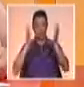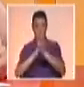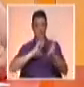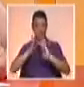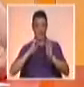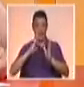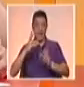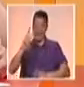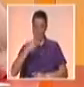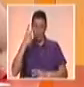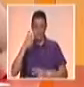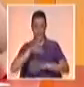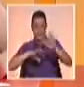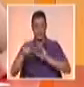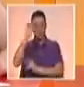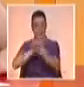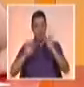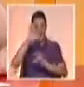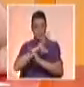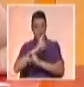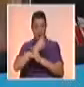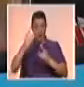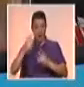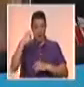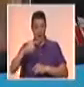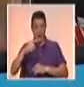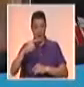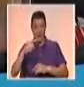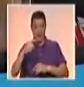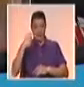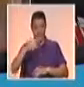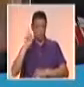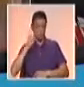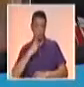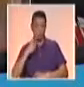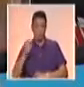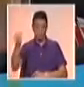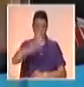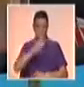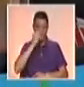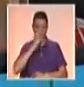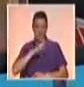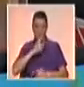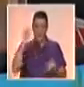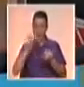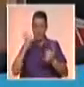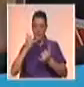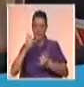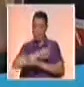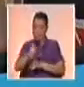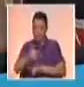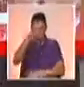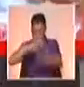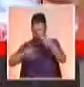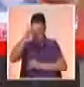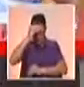língua delas. Existe na Europa que fazem isso obrigatoriamente, ou seja, mal a criança é detectada com surdez, os pais automaticamente estão a aprender a língua